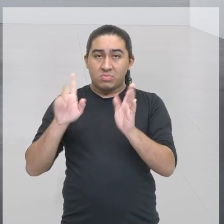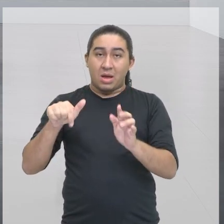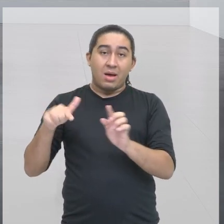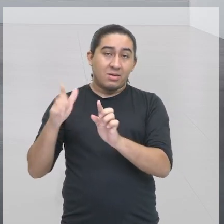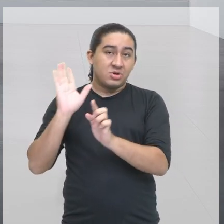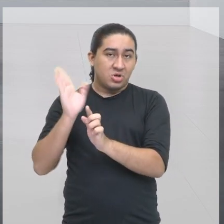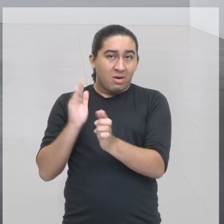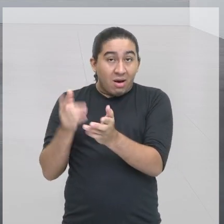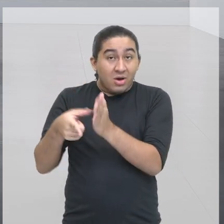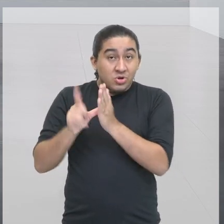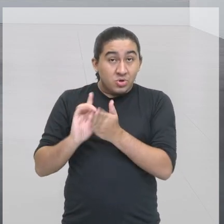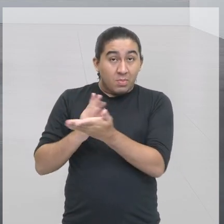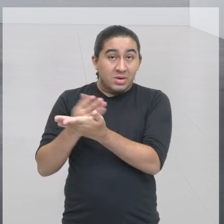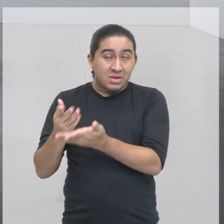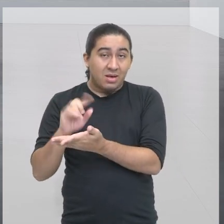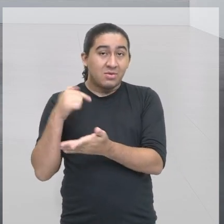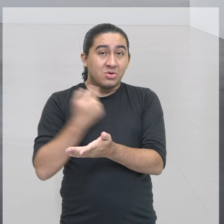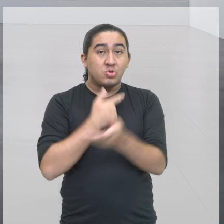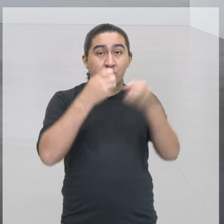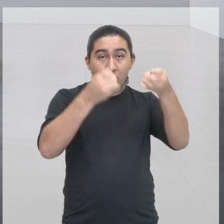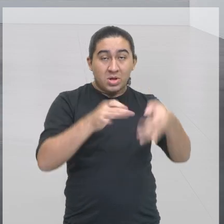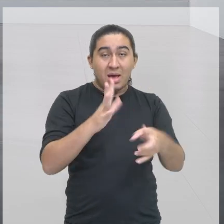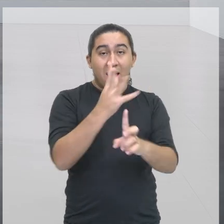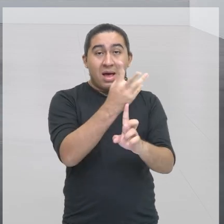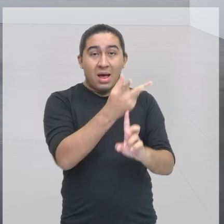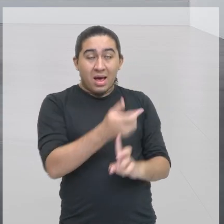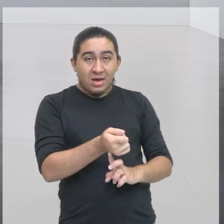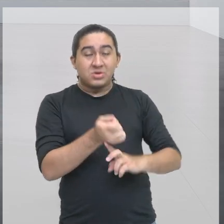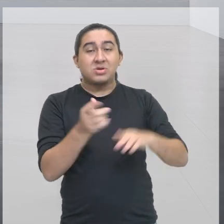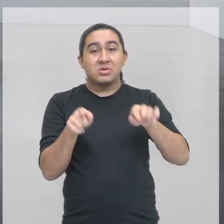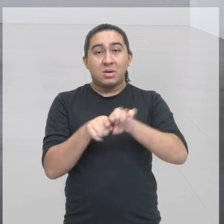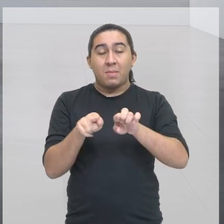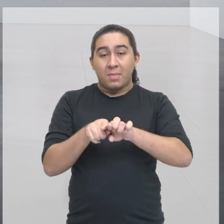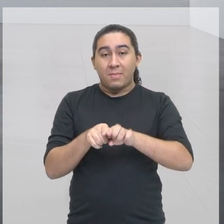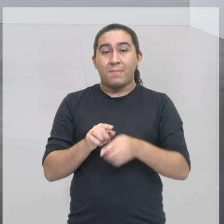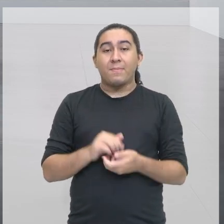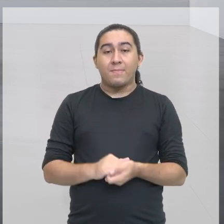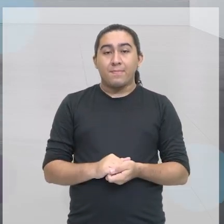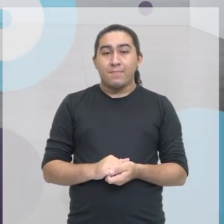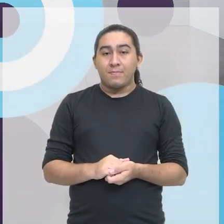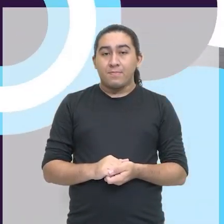E antes, vamos mostrar uma arte do movimento hiperrealista.